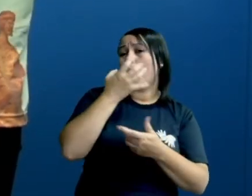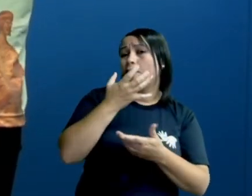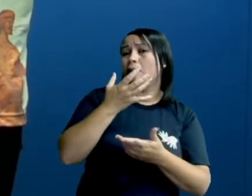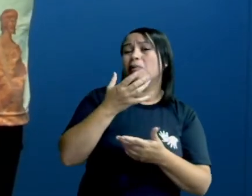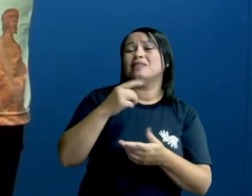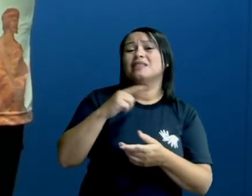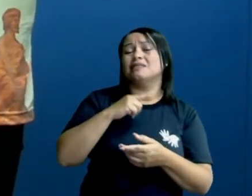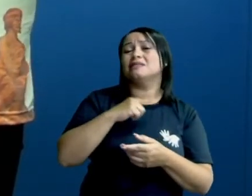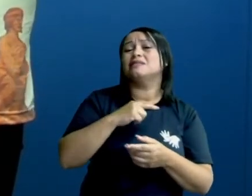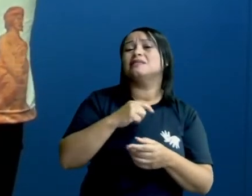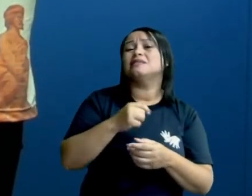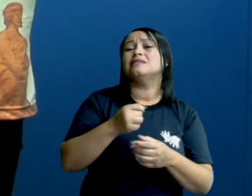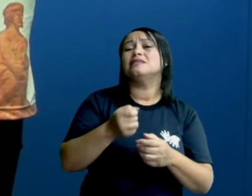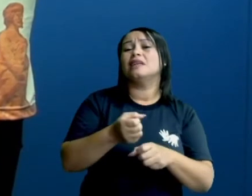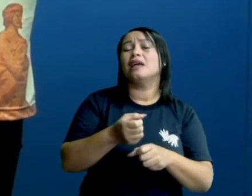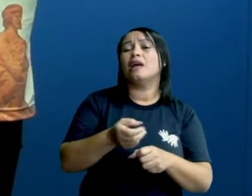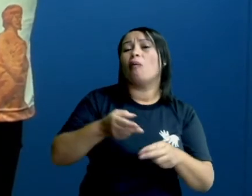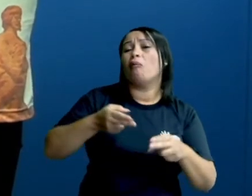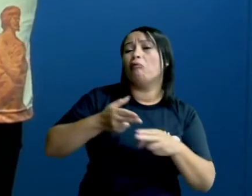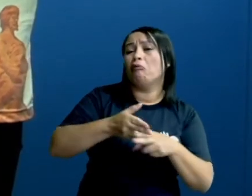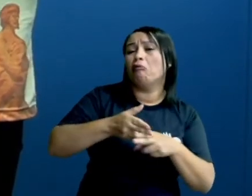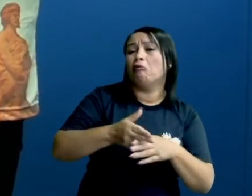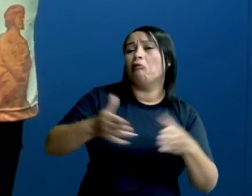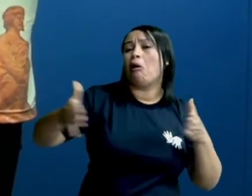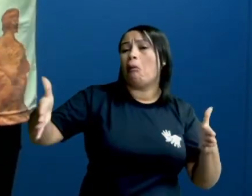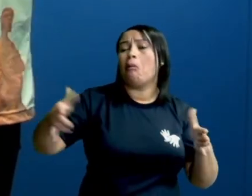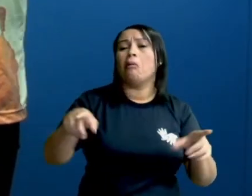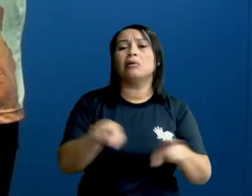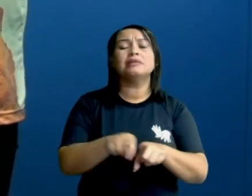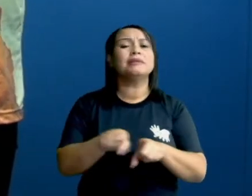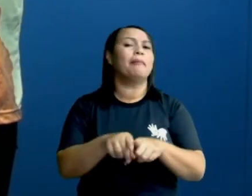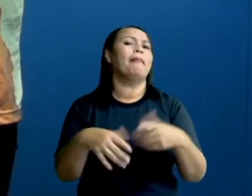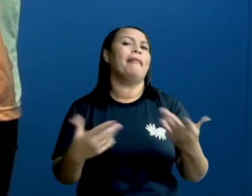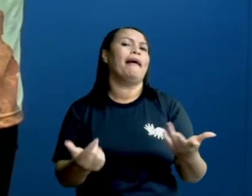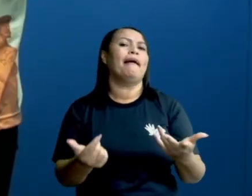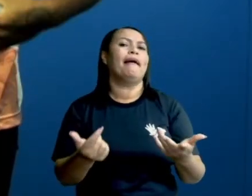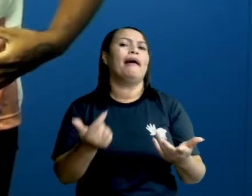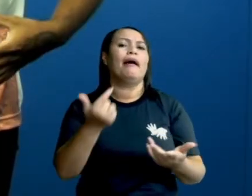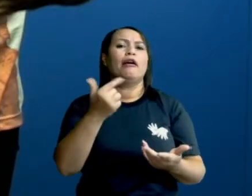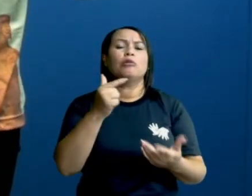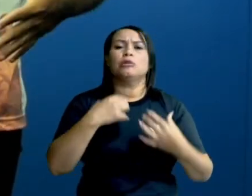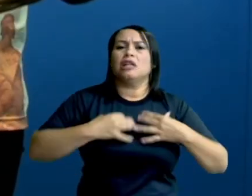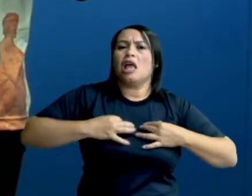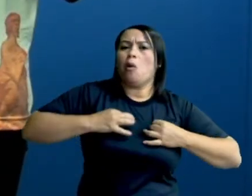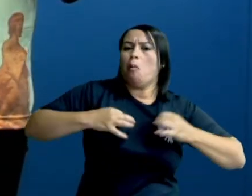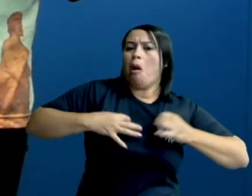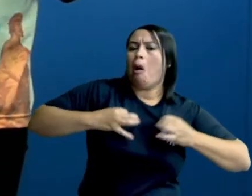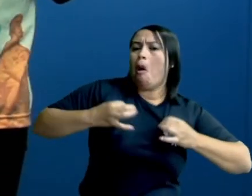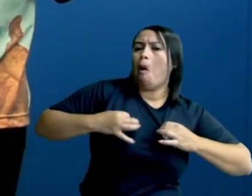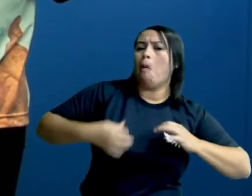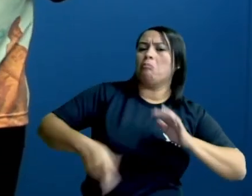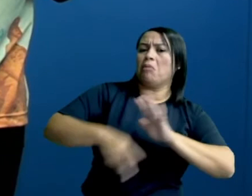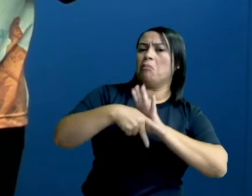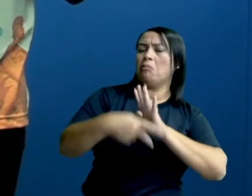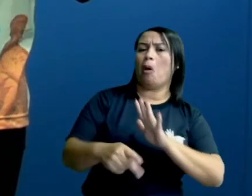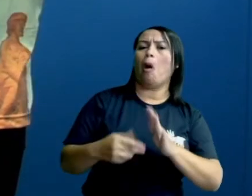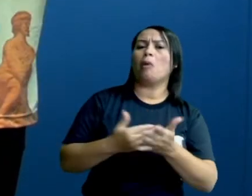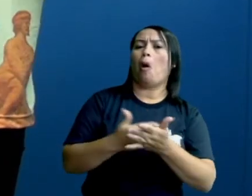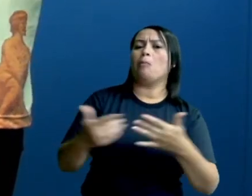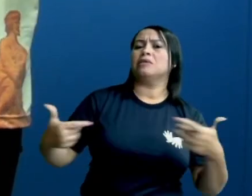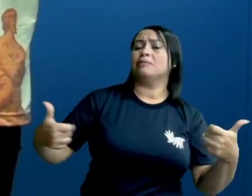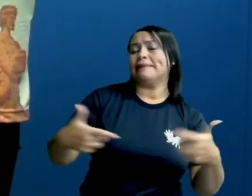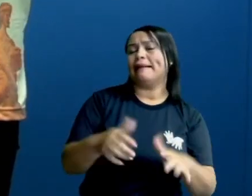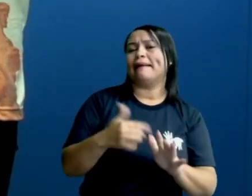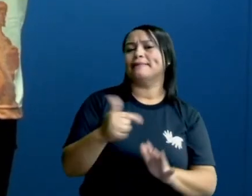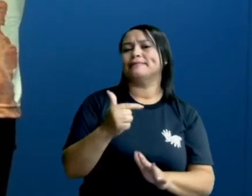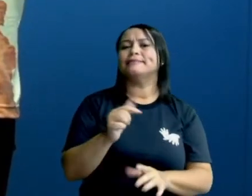eram facões, né, e não tinha um uniforme próprio para poder batalhar, coisa